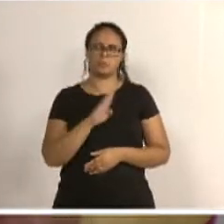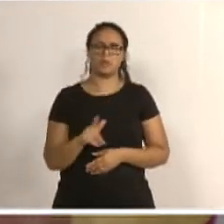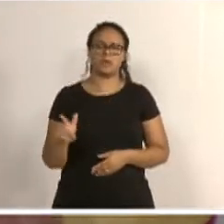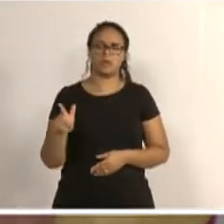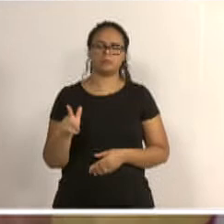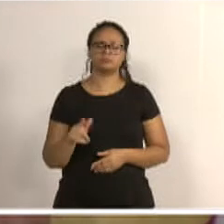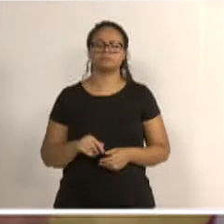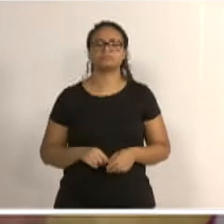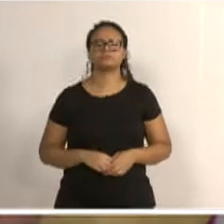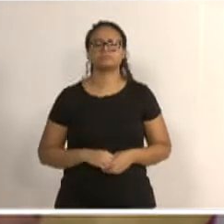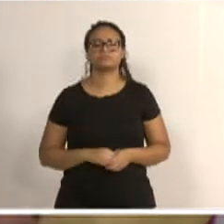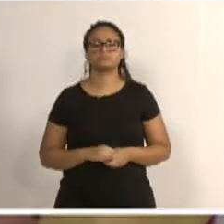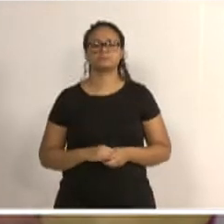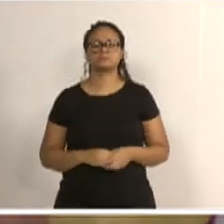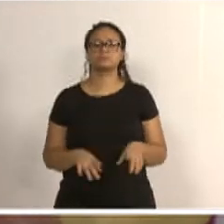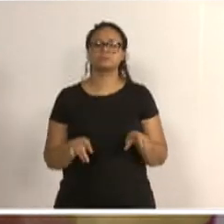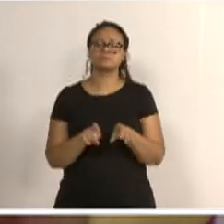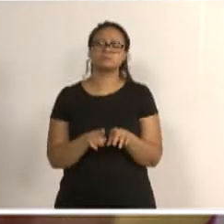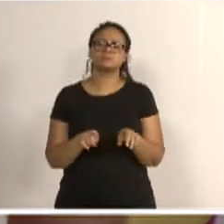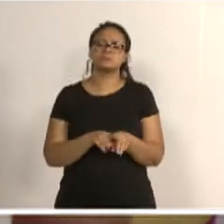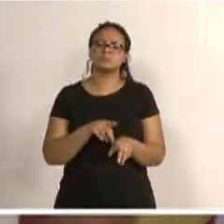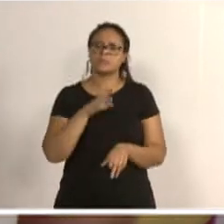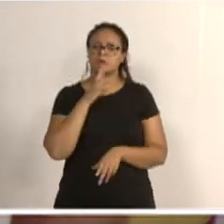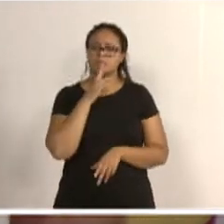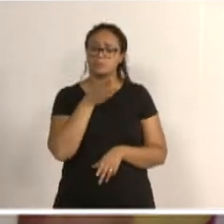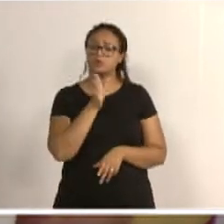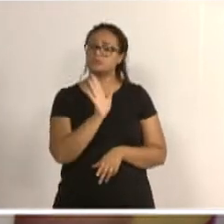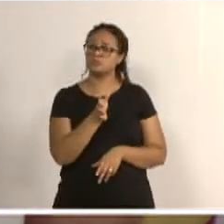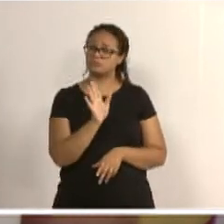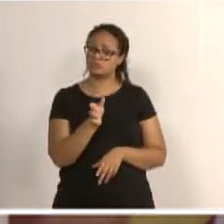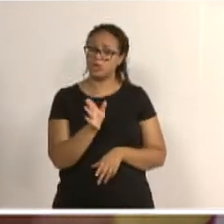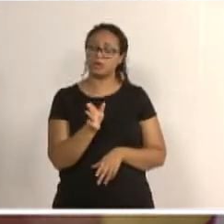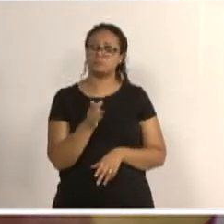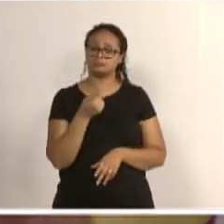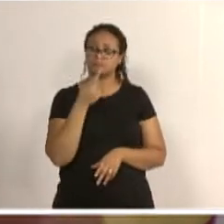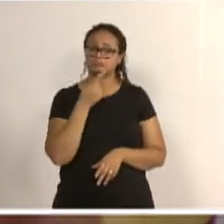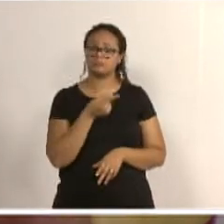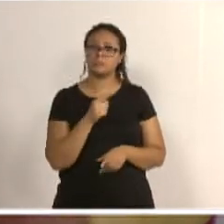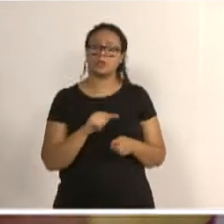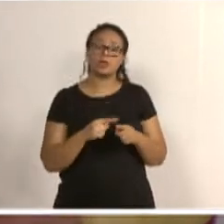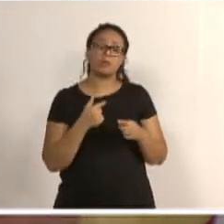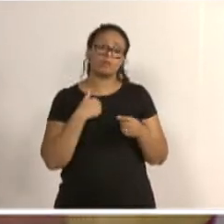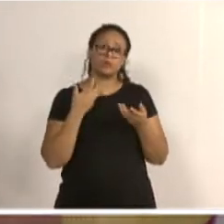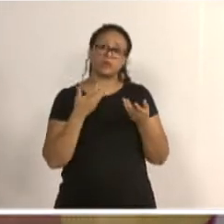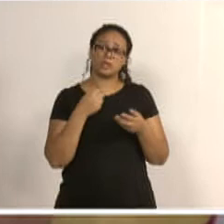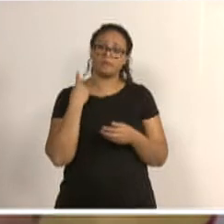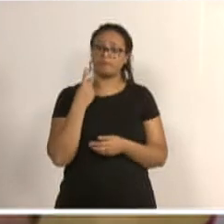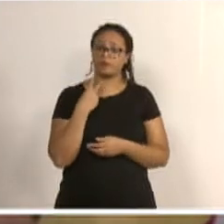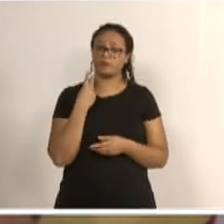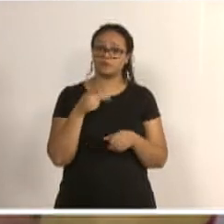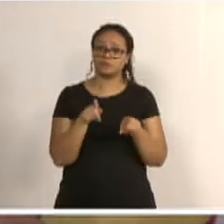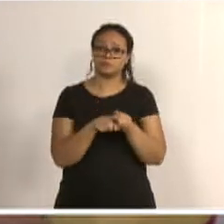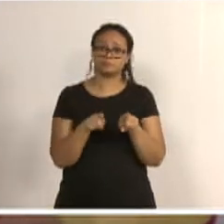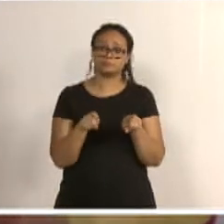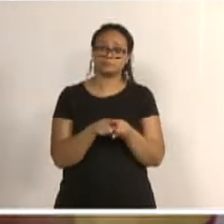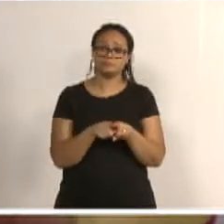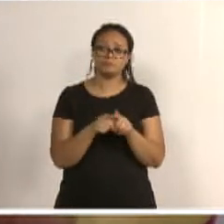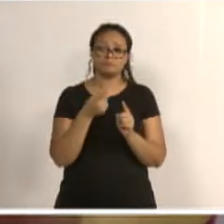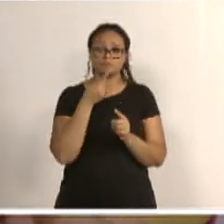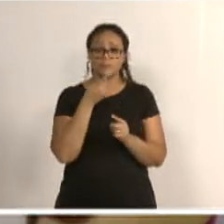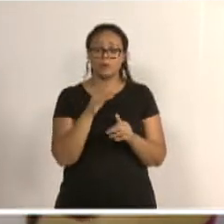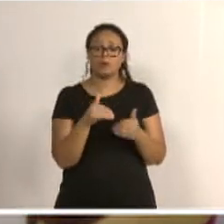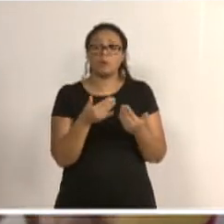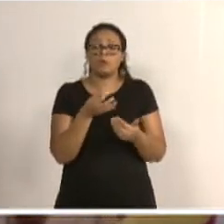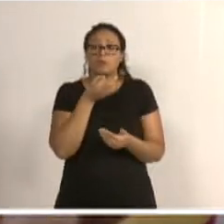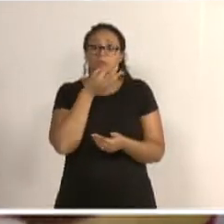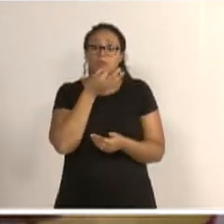Por outro lado, a resposta já foi dada, mas eu gostaria de sugerir aos vereadores aqui presentes que apresentassem uma sugestão